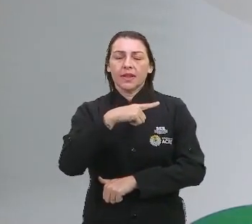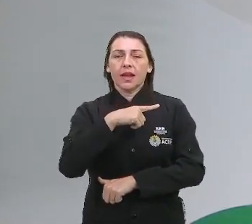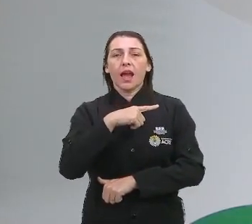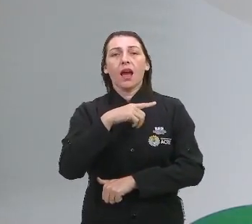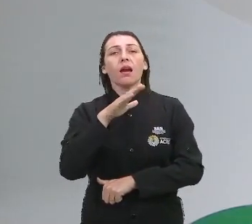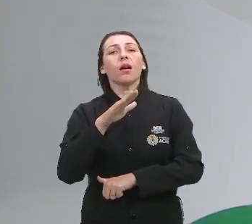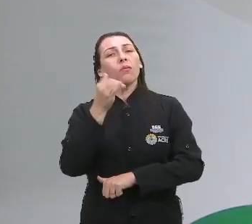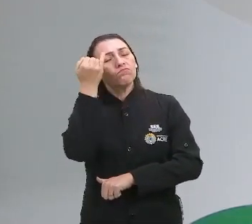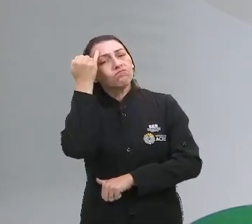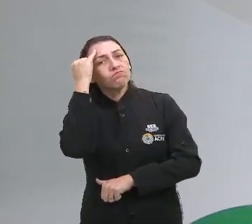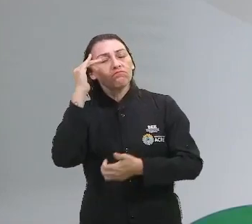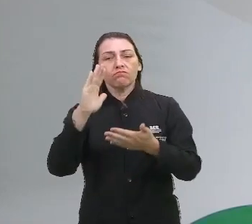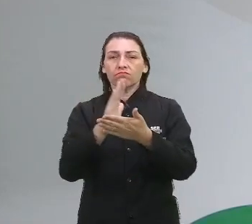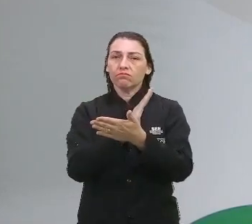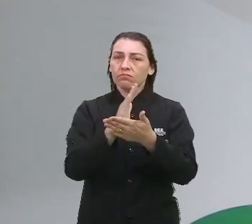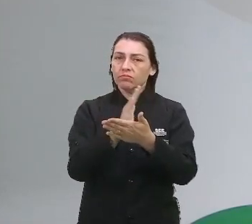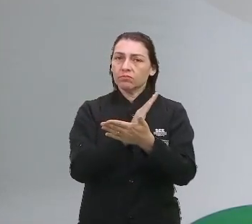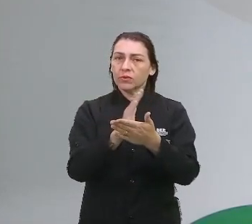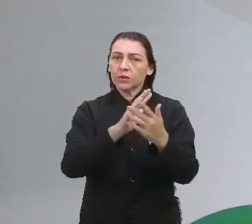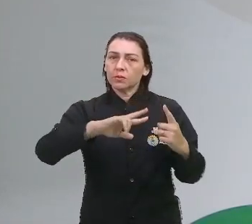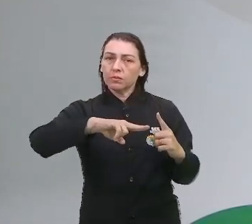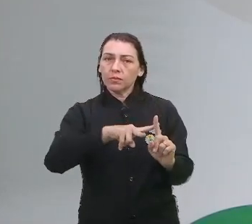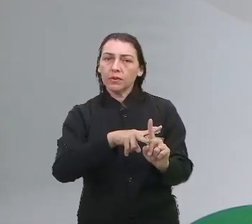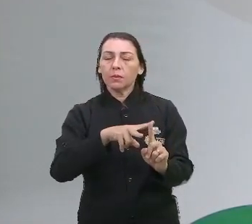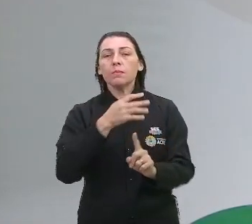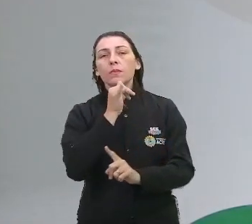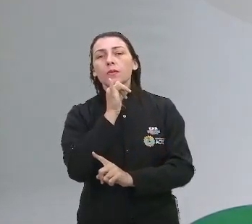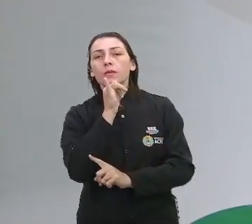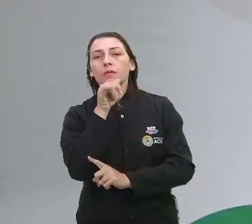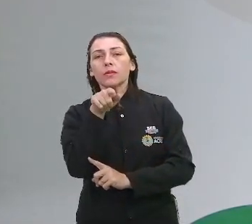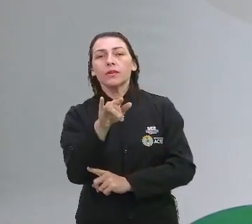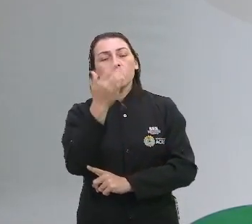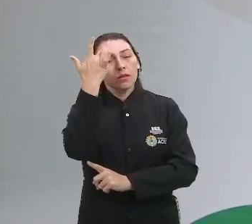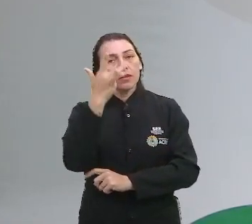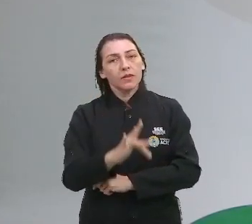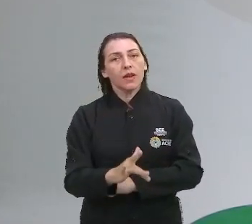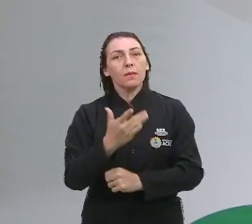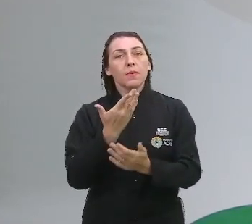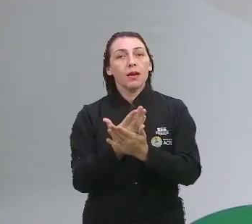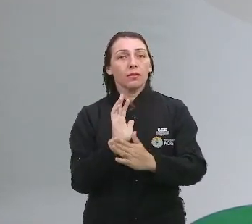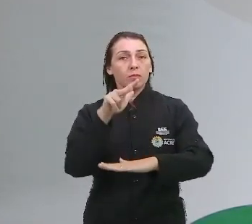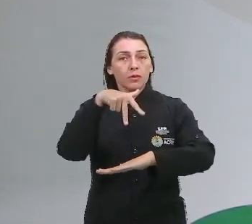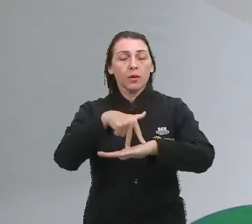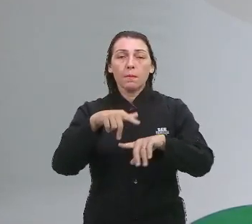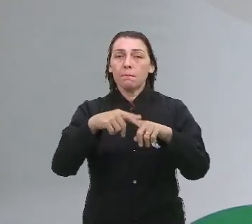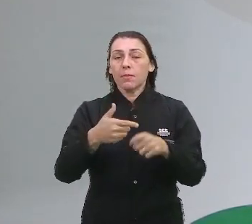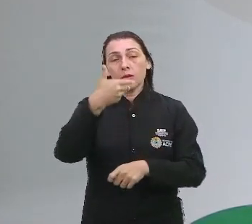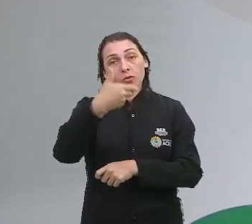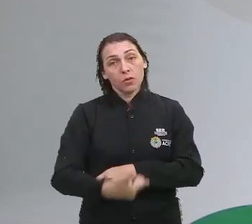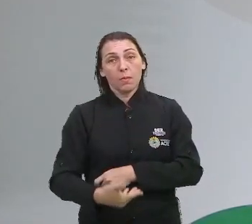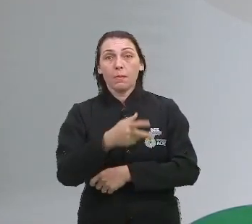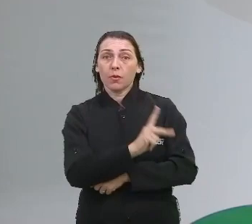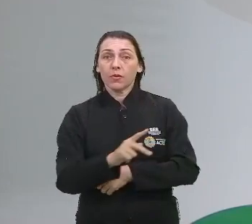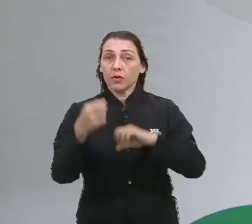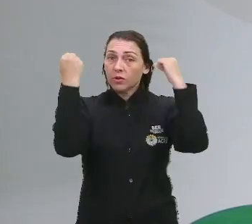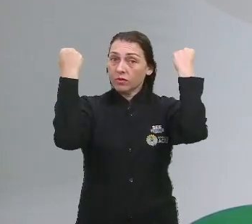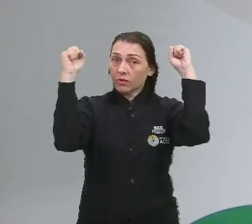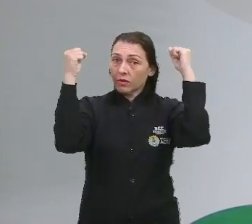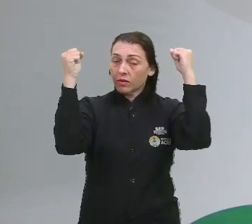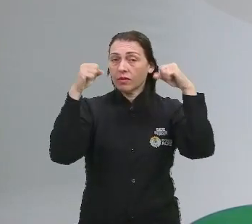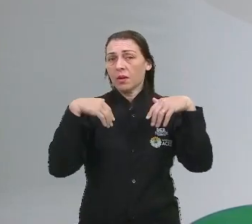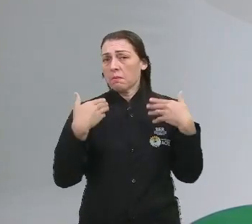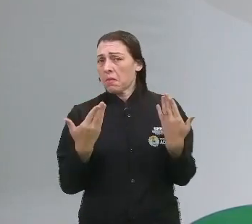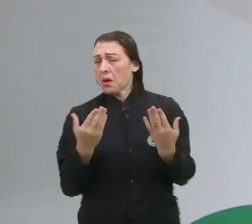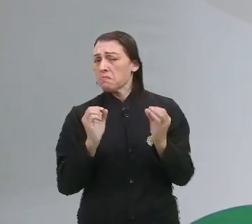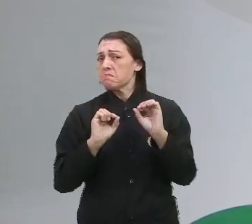determinadas ideias, de determinadas perspectivas. Por exemplo, se você não sabe, é aula de protagonismo, mas eu sou professor de educação física. Ai,